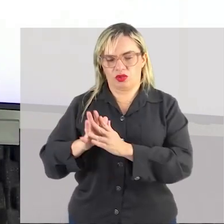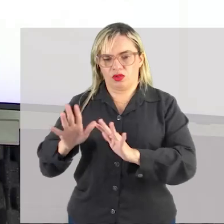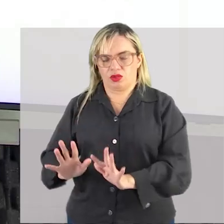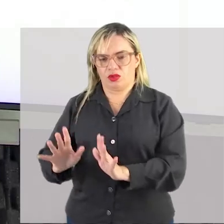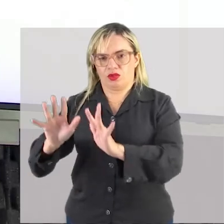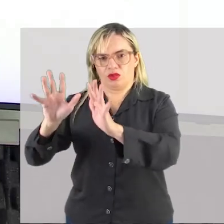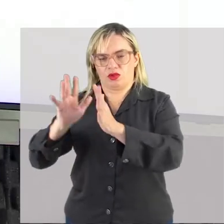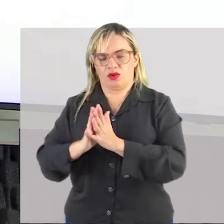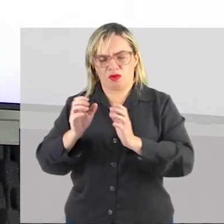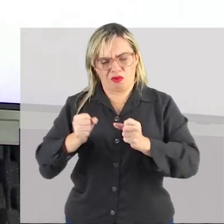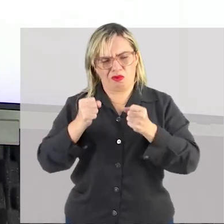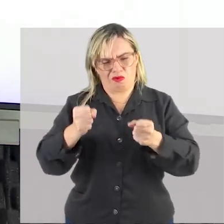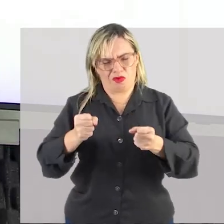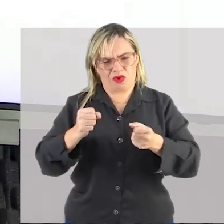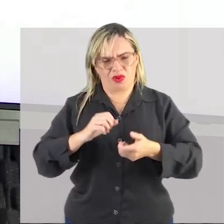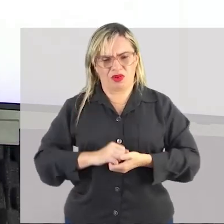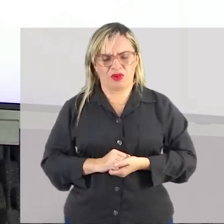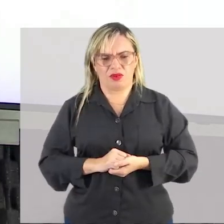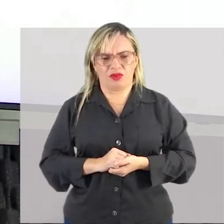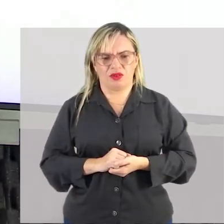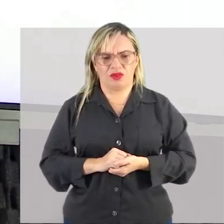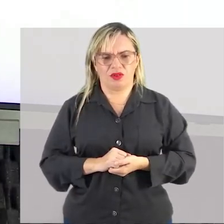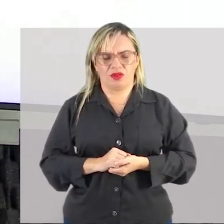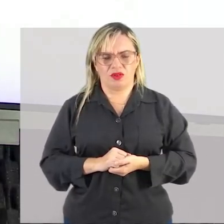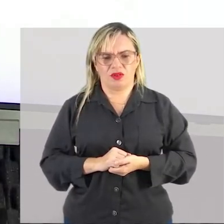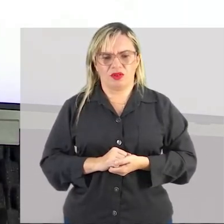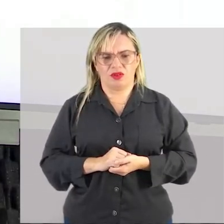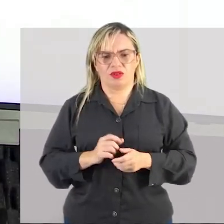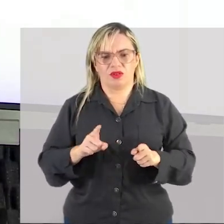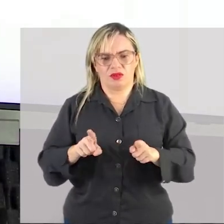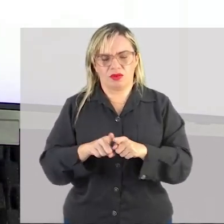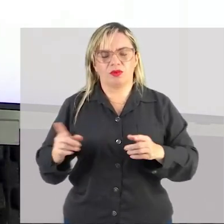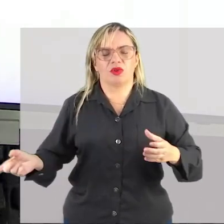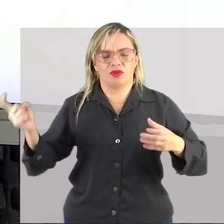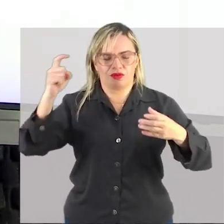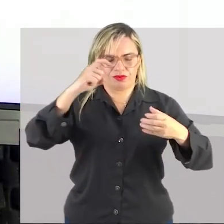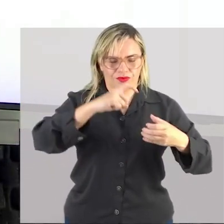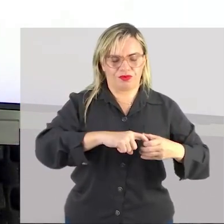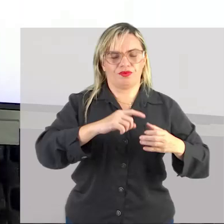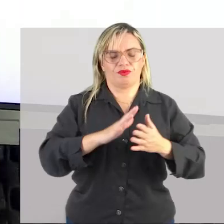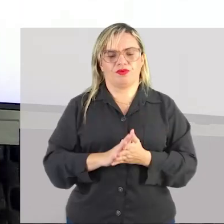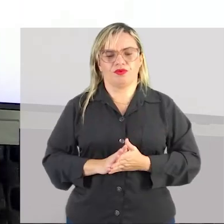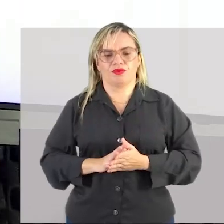isso aqui? Tu pode ir como pode voltar.